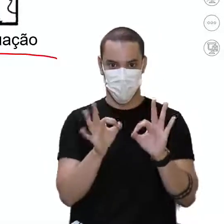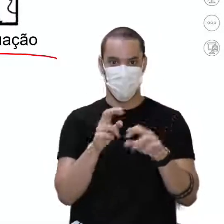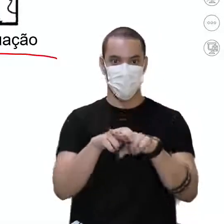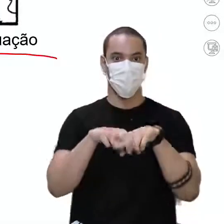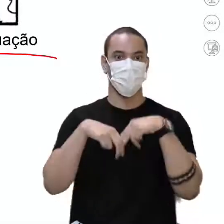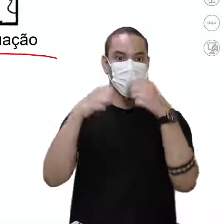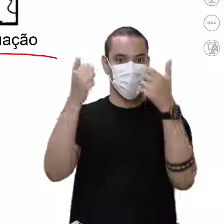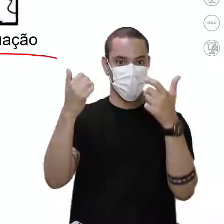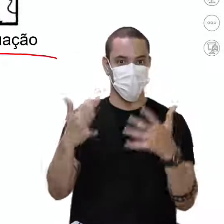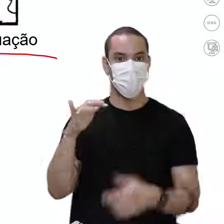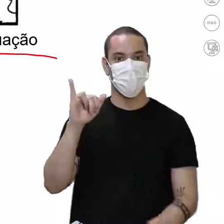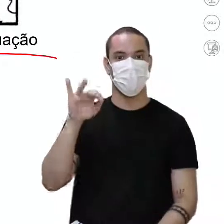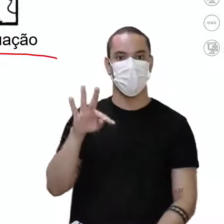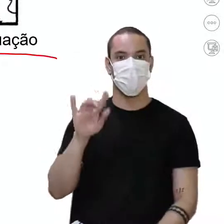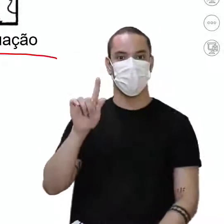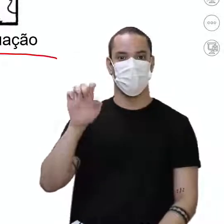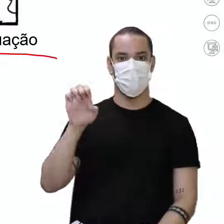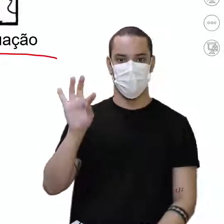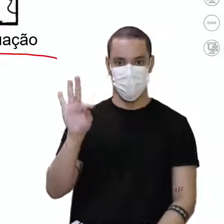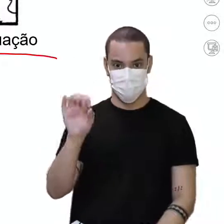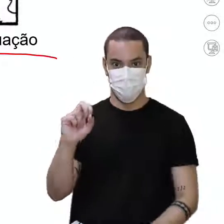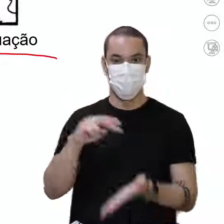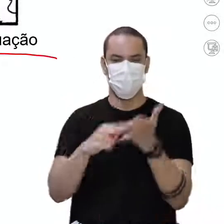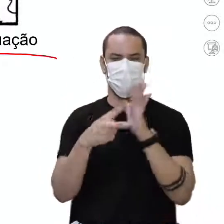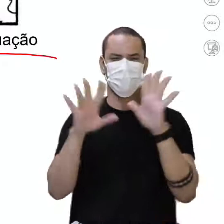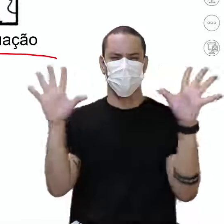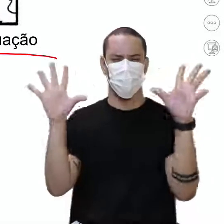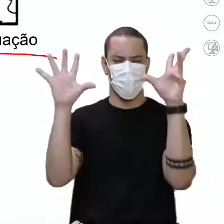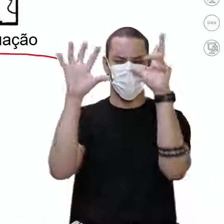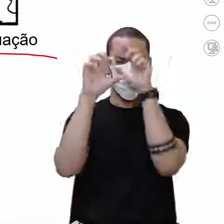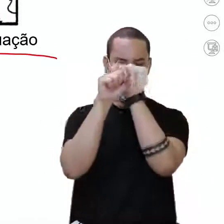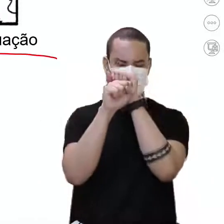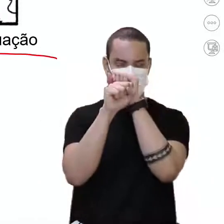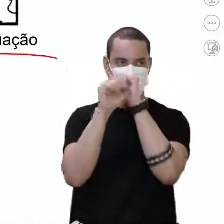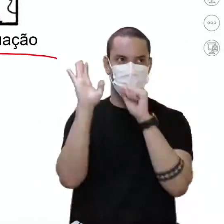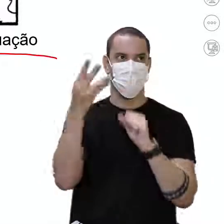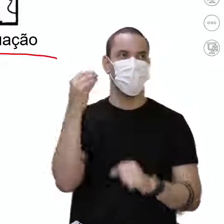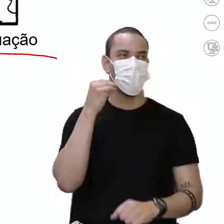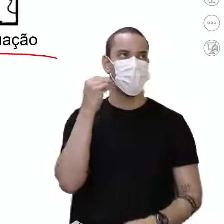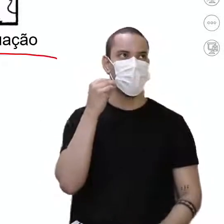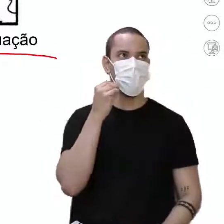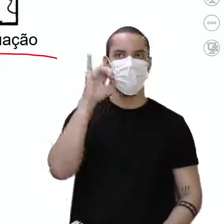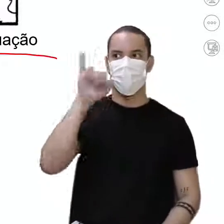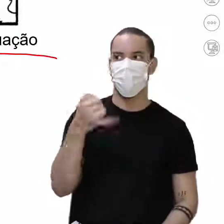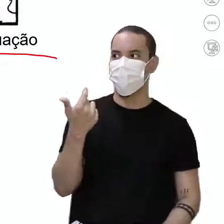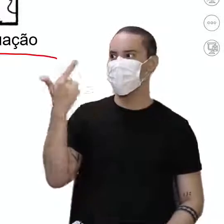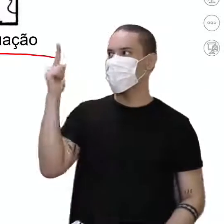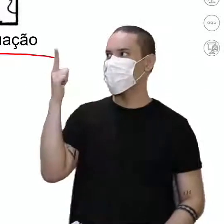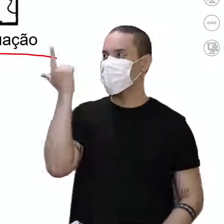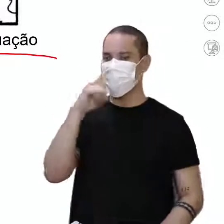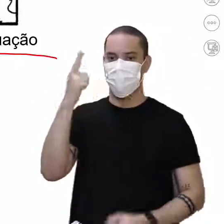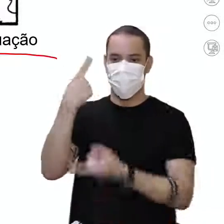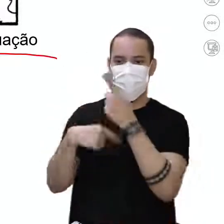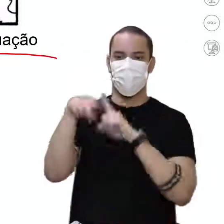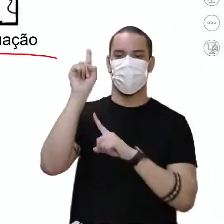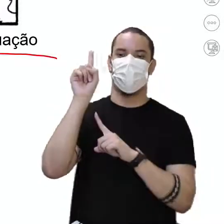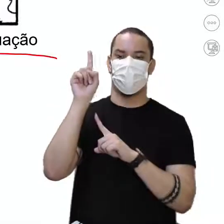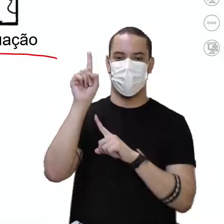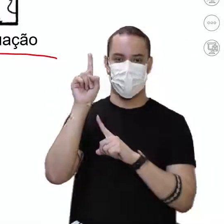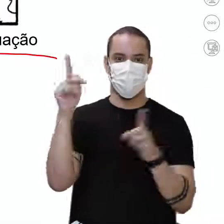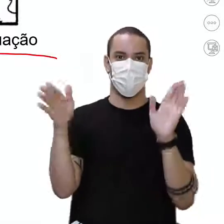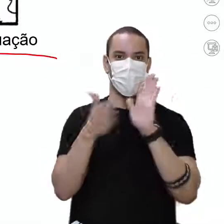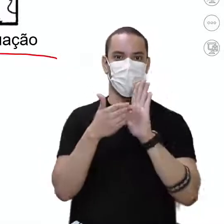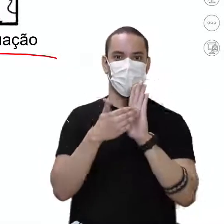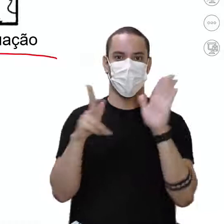gets cloud tonight, se ficar o que nublado hoje à noite, ele já tem as estrelas aqui para garantir o sucesso da